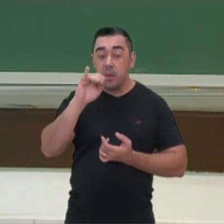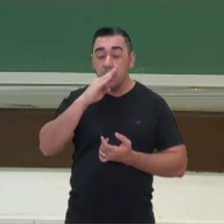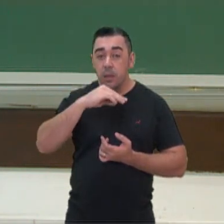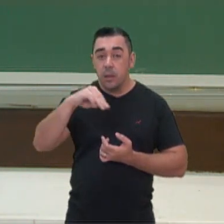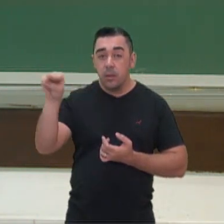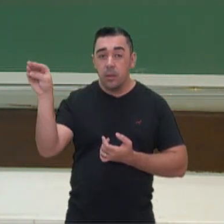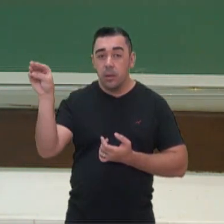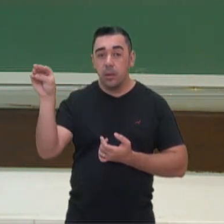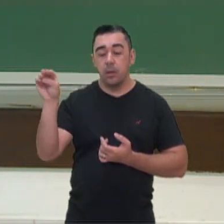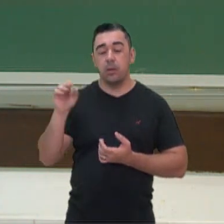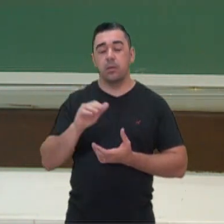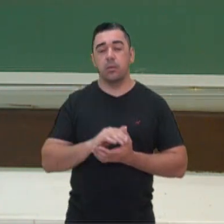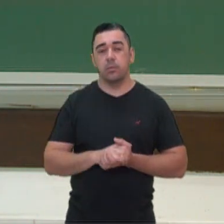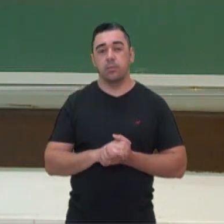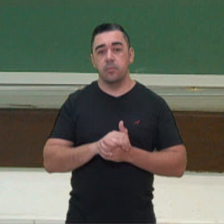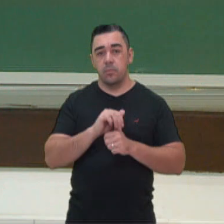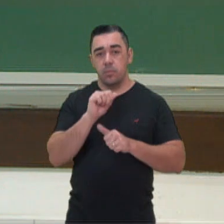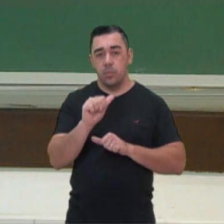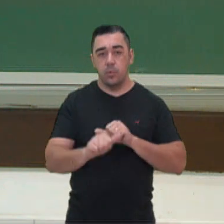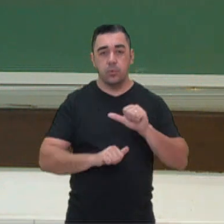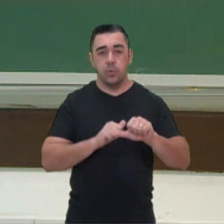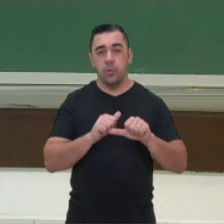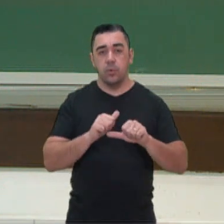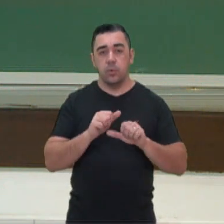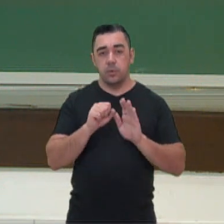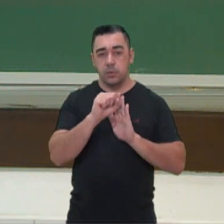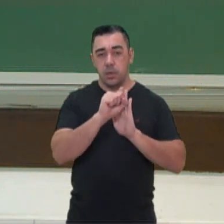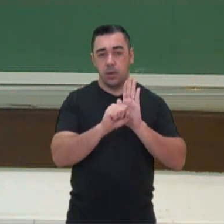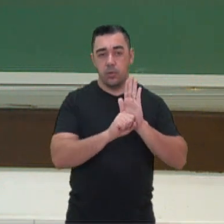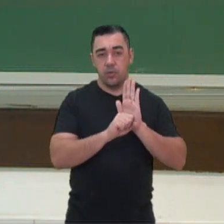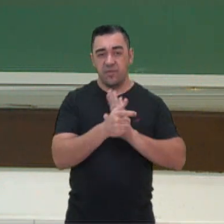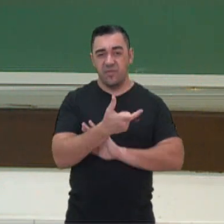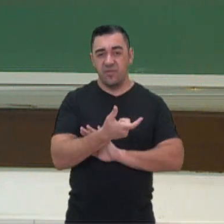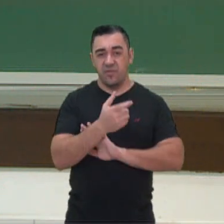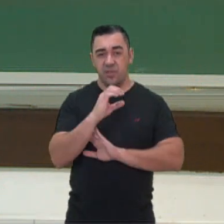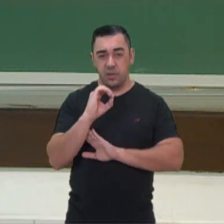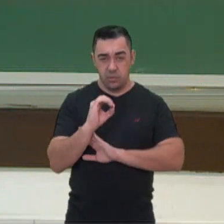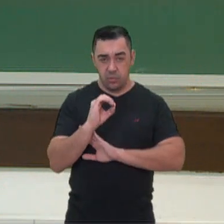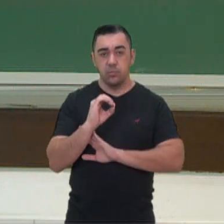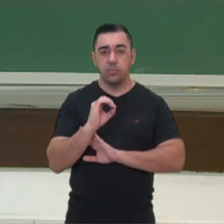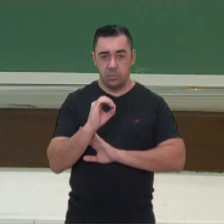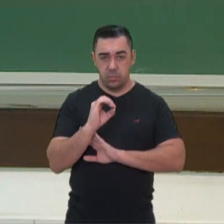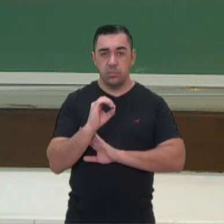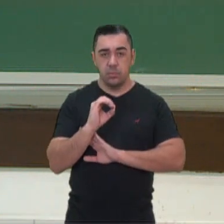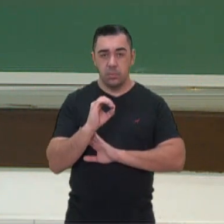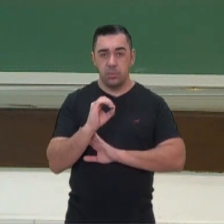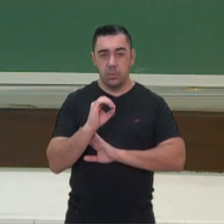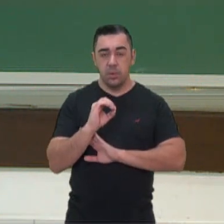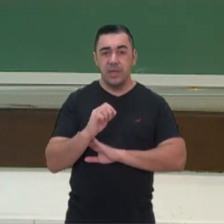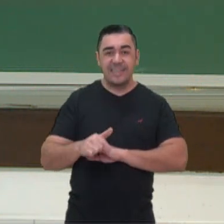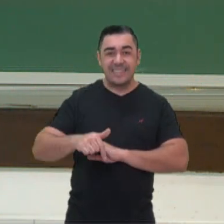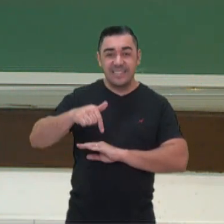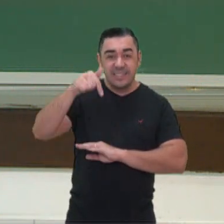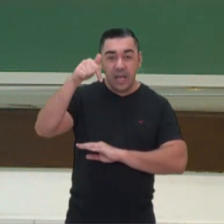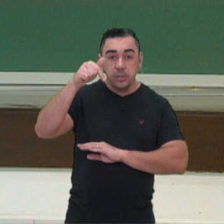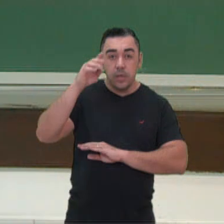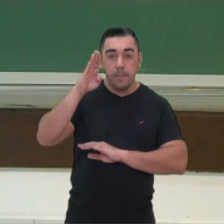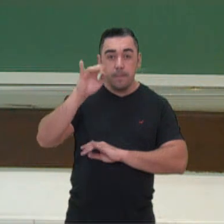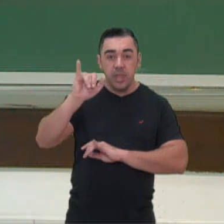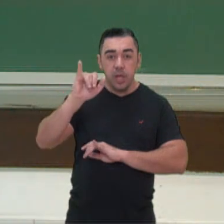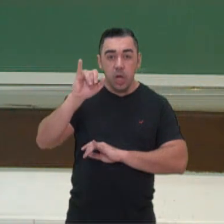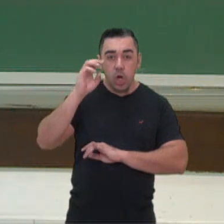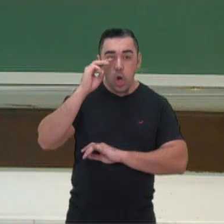Viramos o século 20 com mais de 7 bilhões de